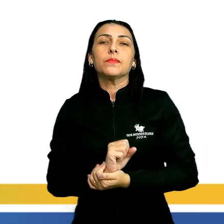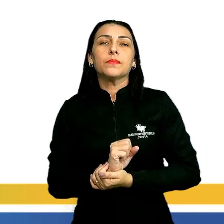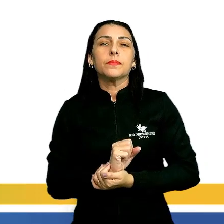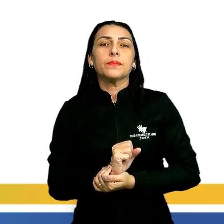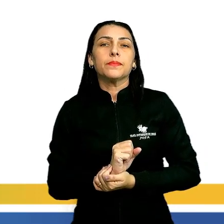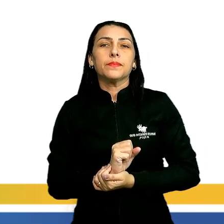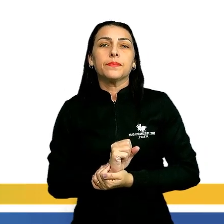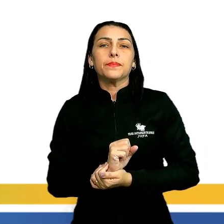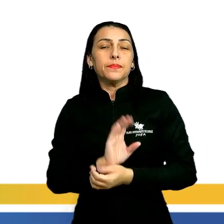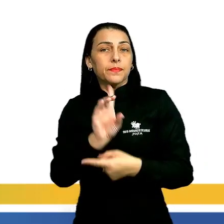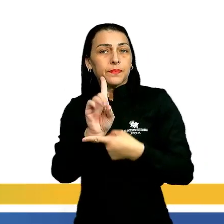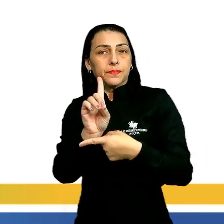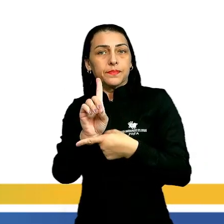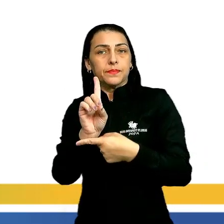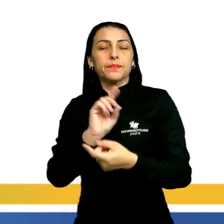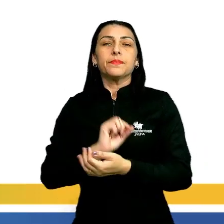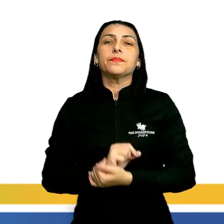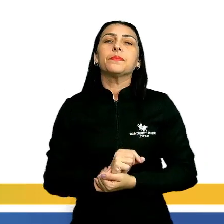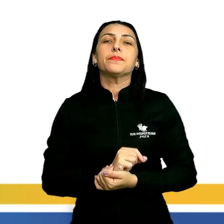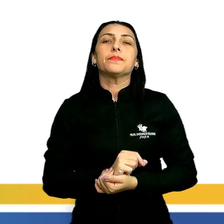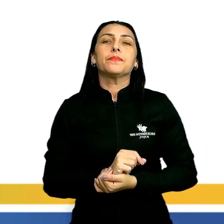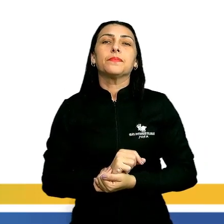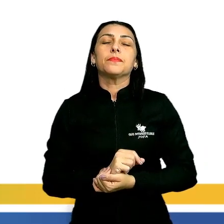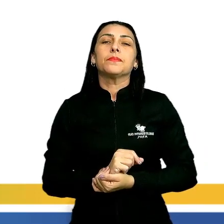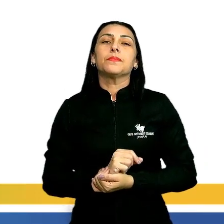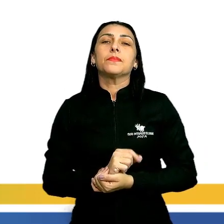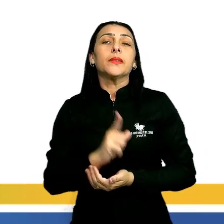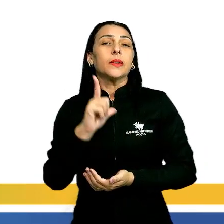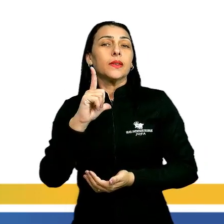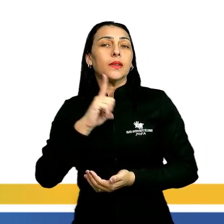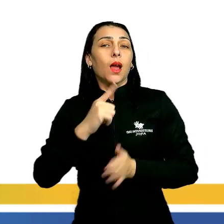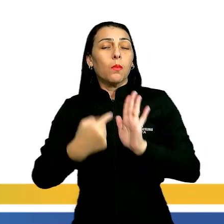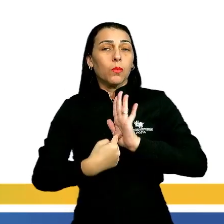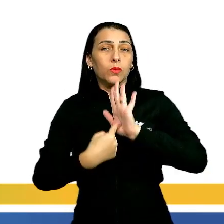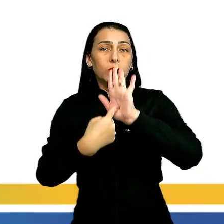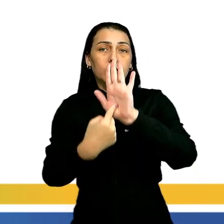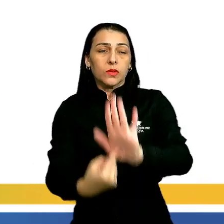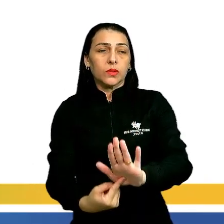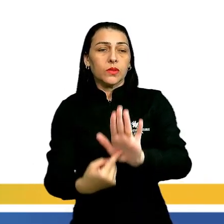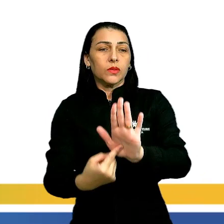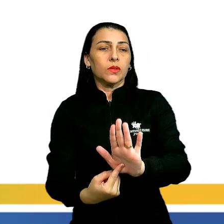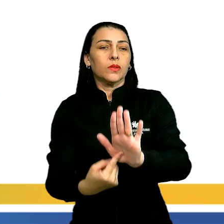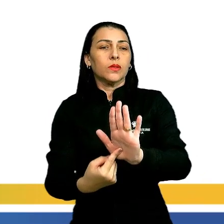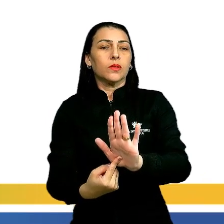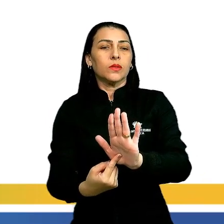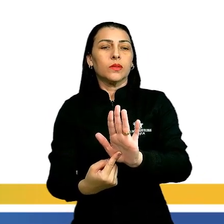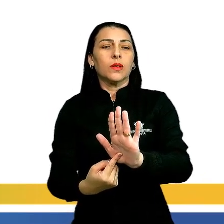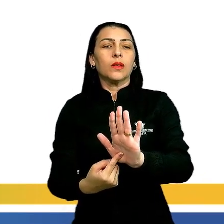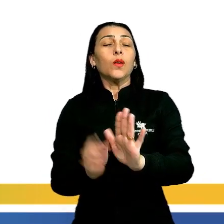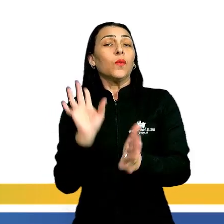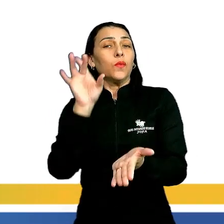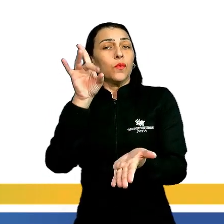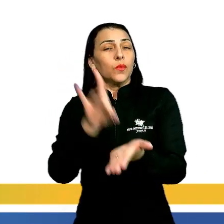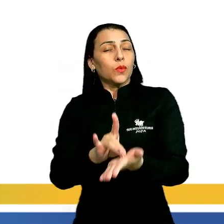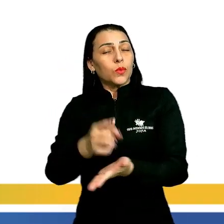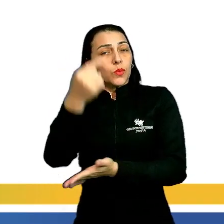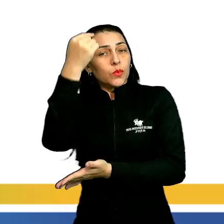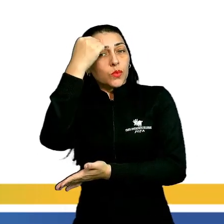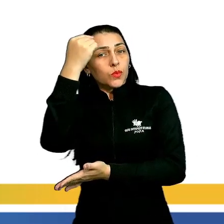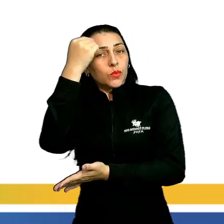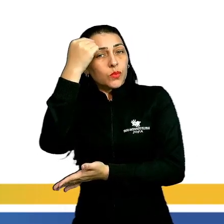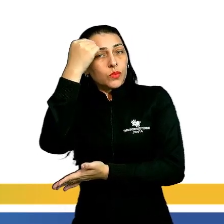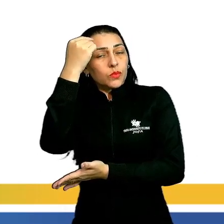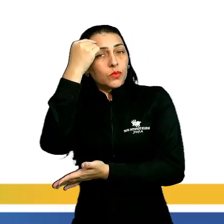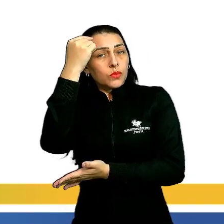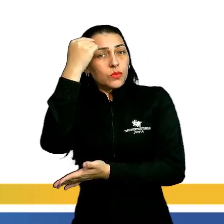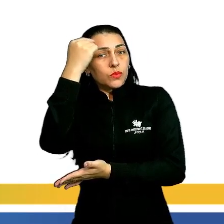então, letra D. Ao apresentar axiomas verdadeiros, um raciocínio